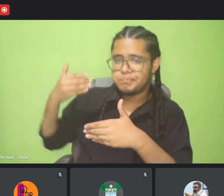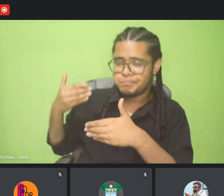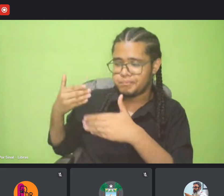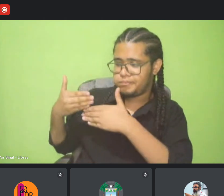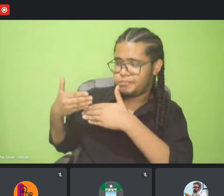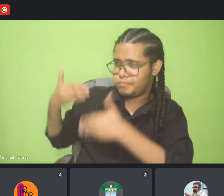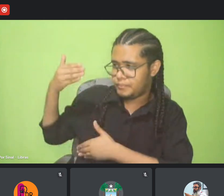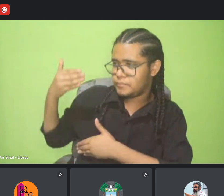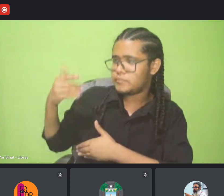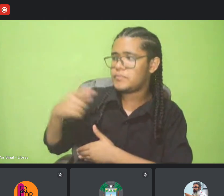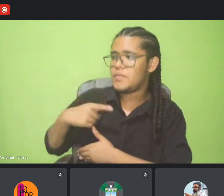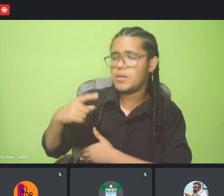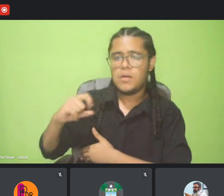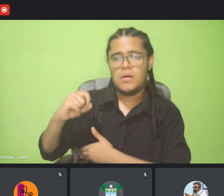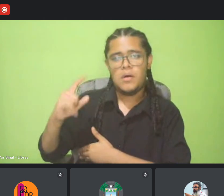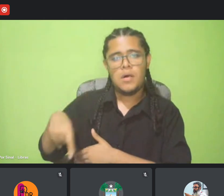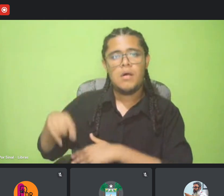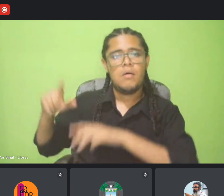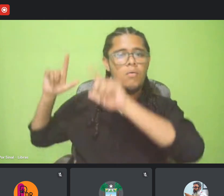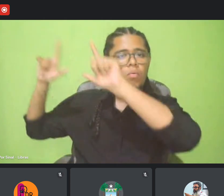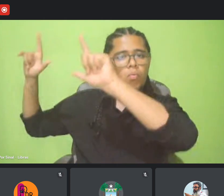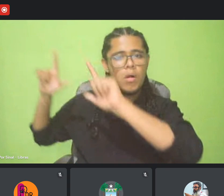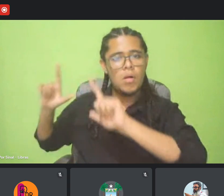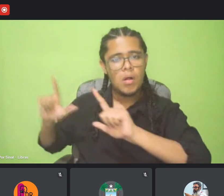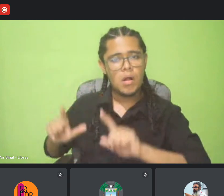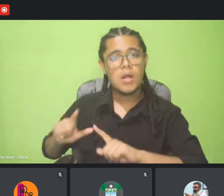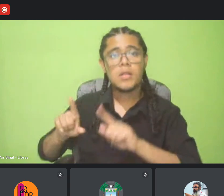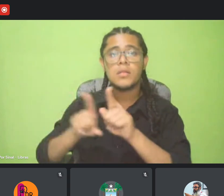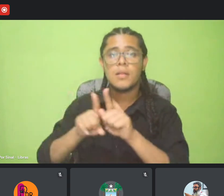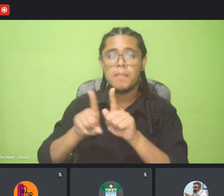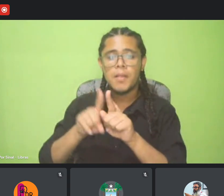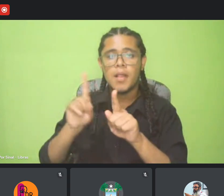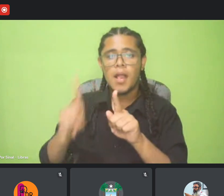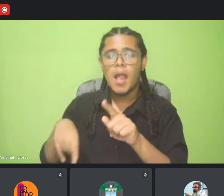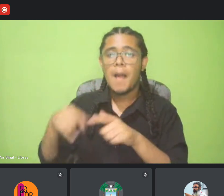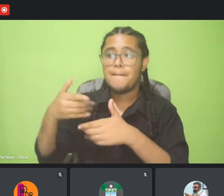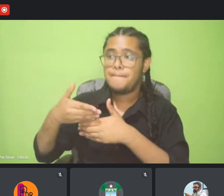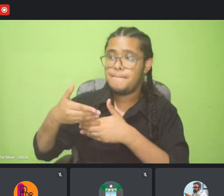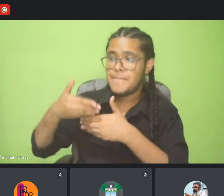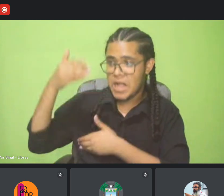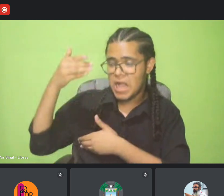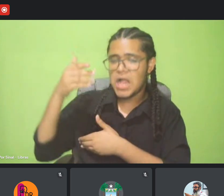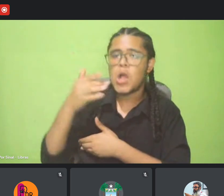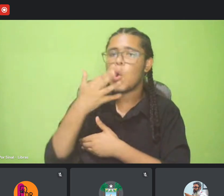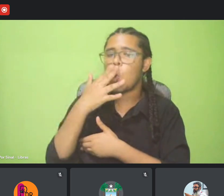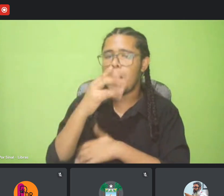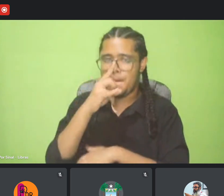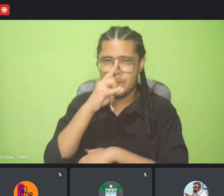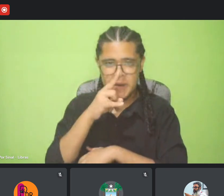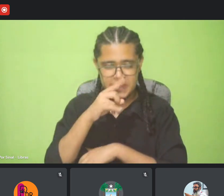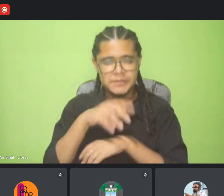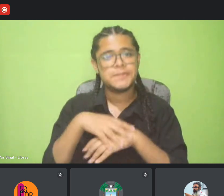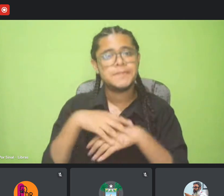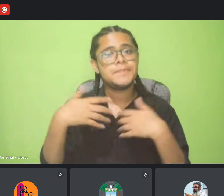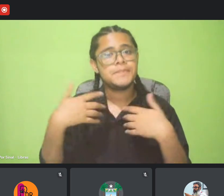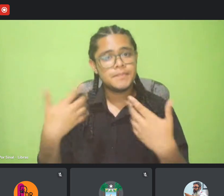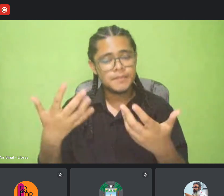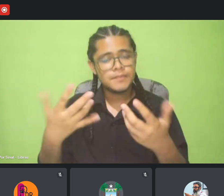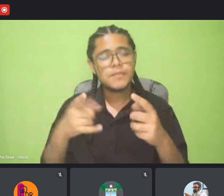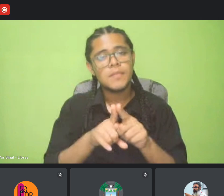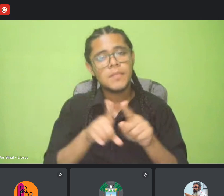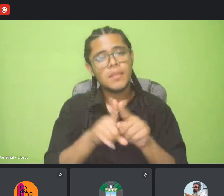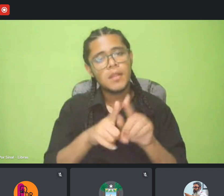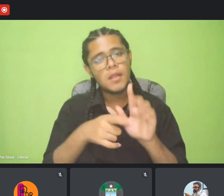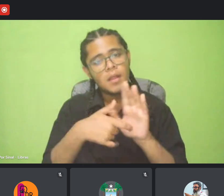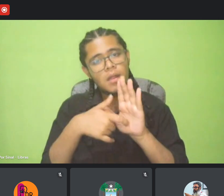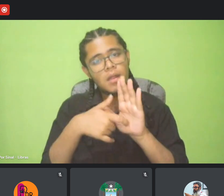gabinete da Fundação José Augusto e a parede de fundo é amarela. Então, trazendo um pouco e contextualizando como